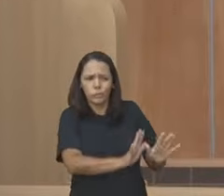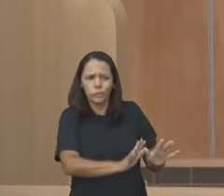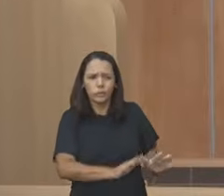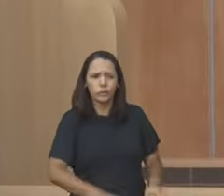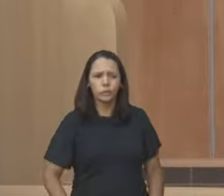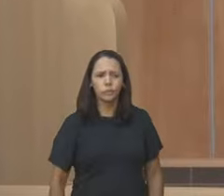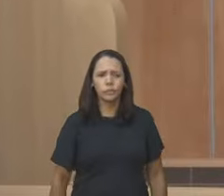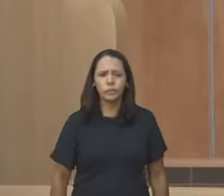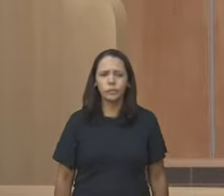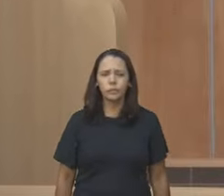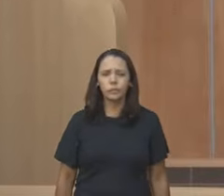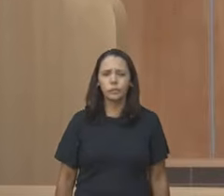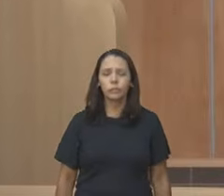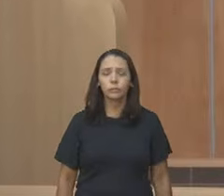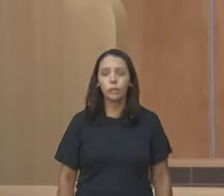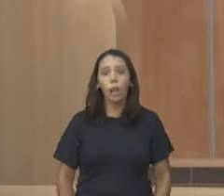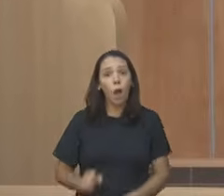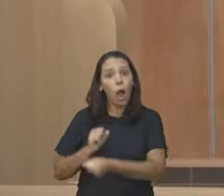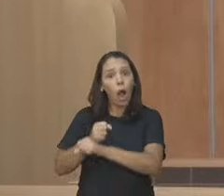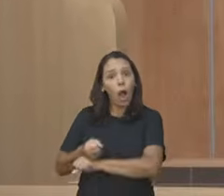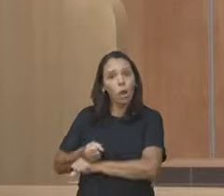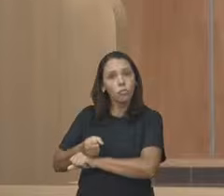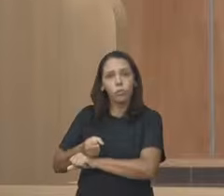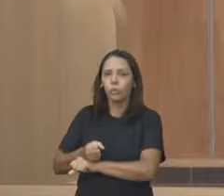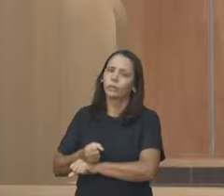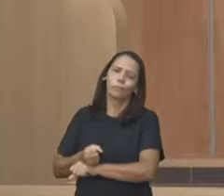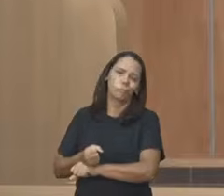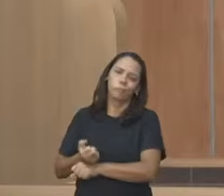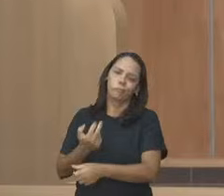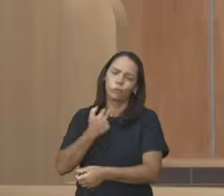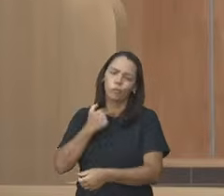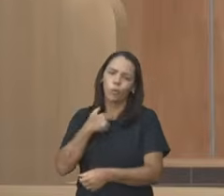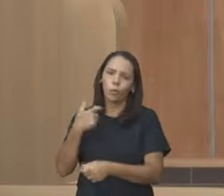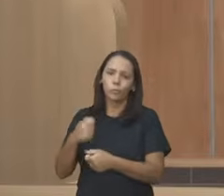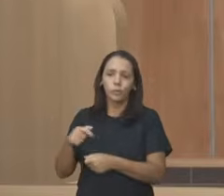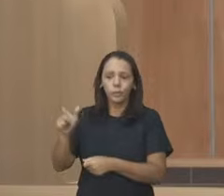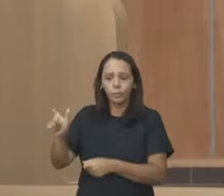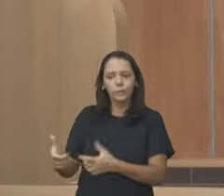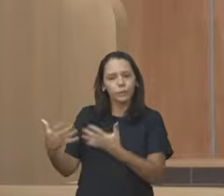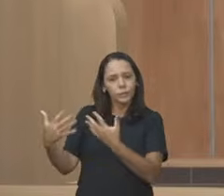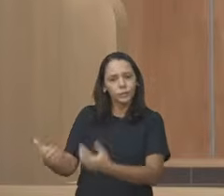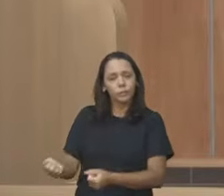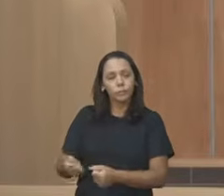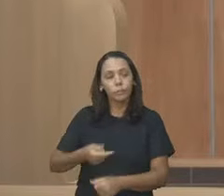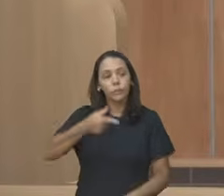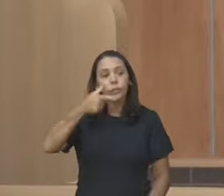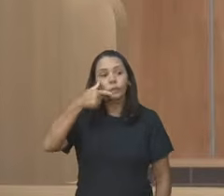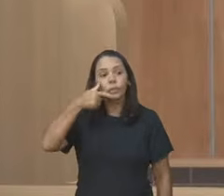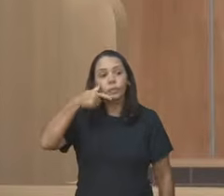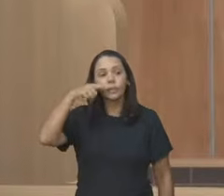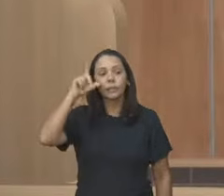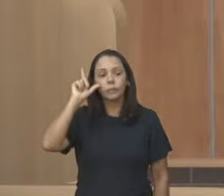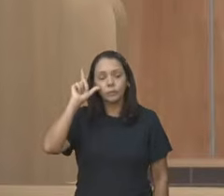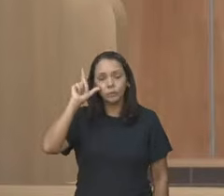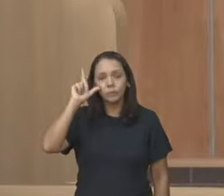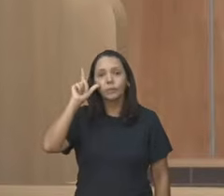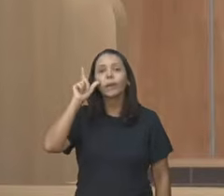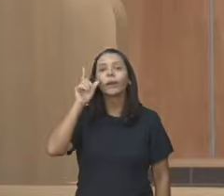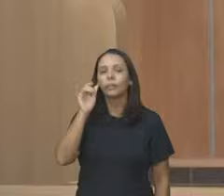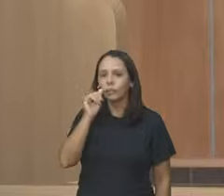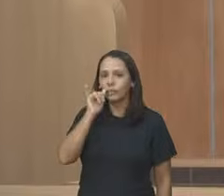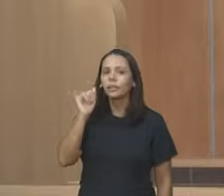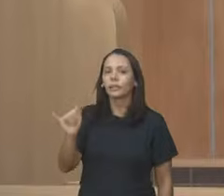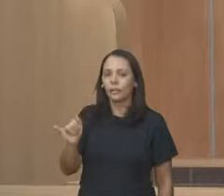pegar essa pessoa à força e levar também. E onde eu peguei e falei para ele, você vai fazer o seguinte, vai no meu gabinete amanhã